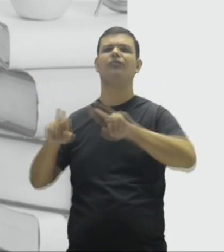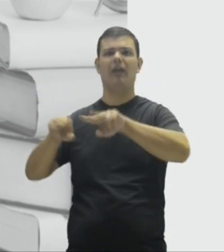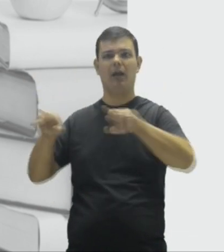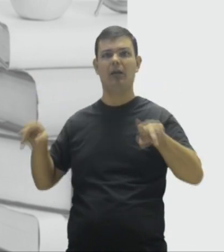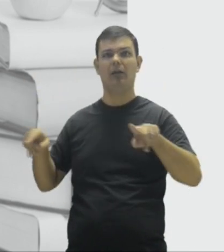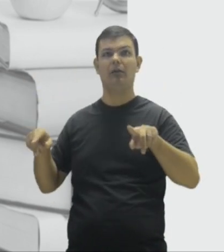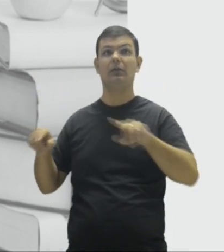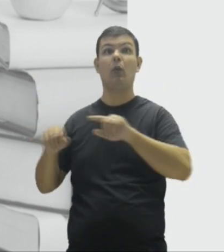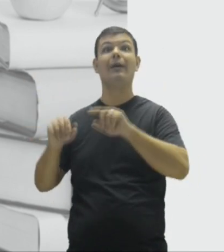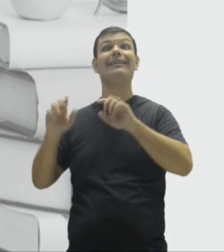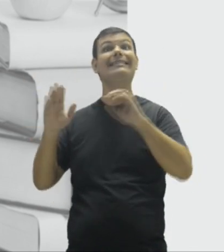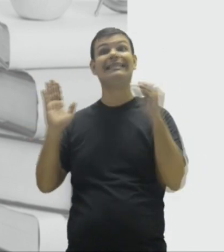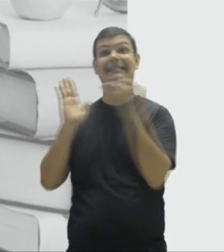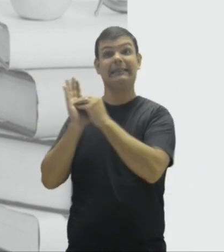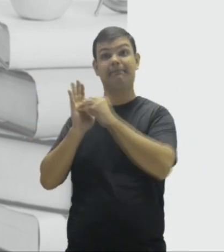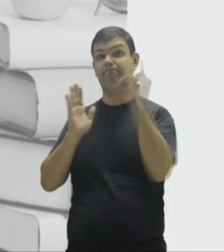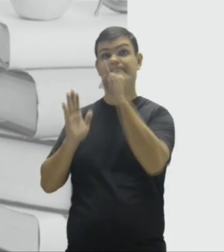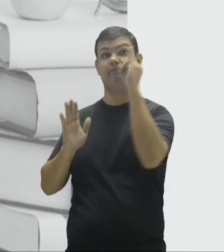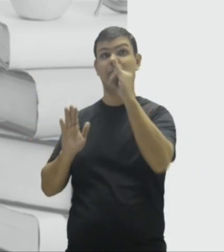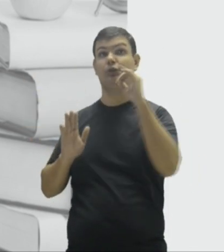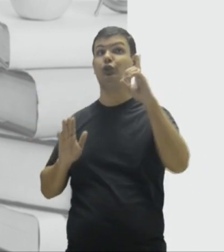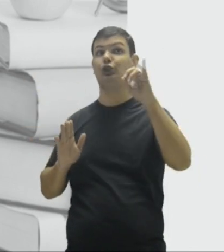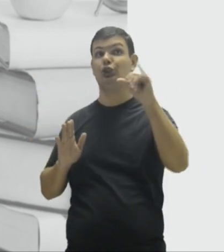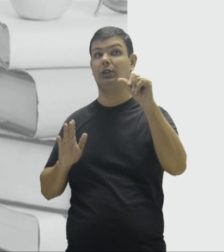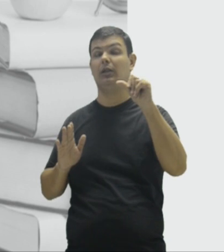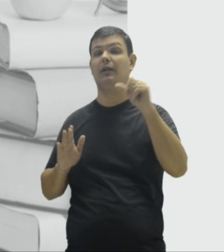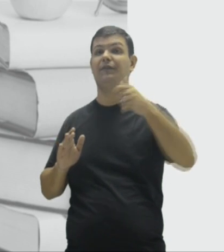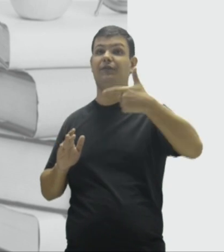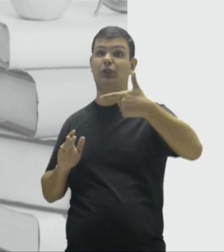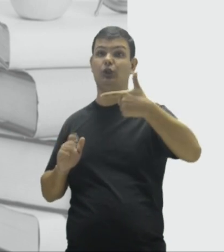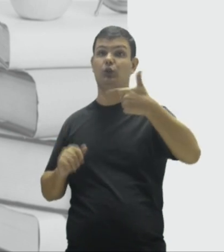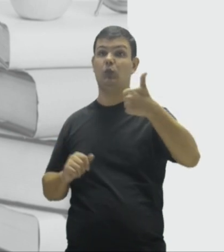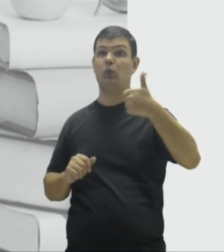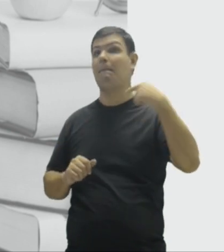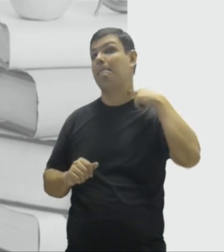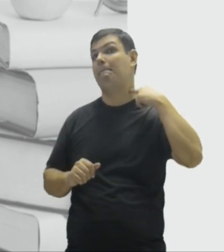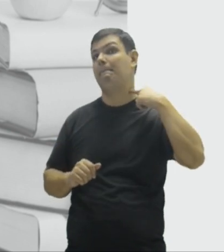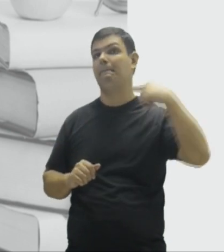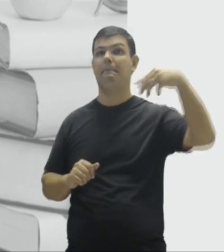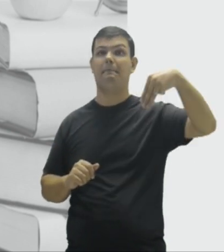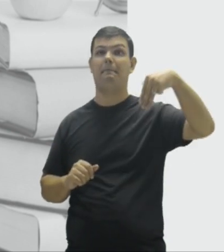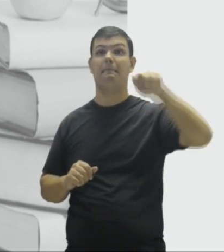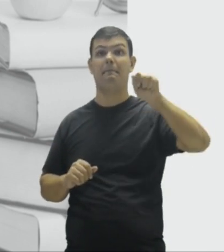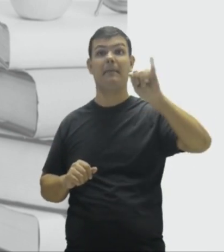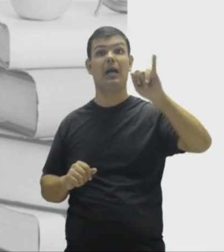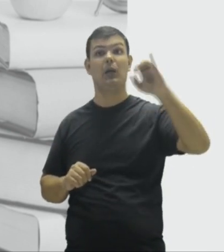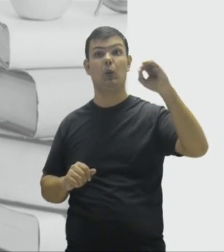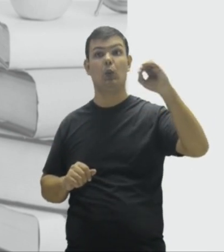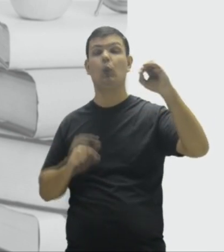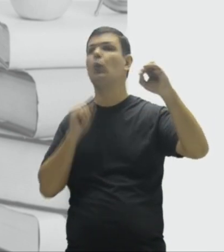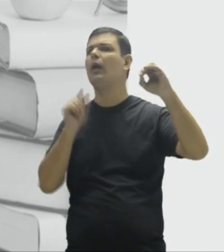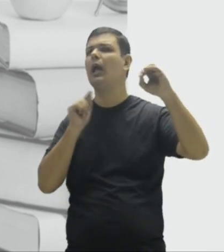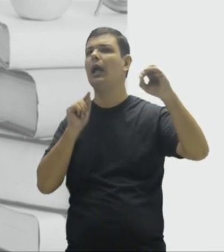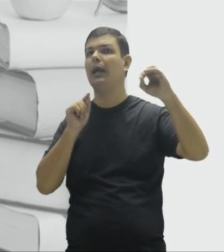conceito muito importante, essa data, perdão. O dia 21 de maio é o Dia Mundial